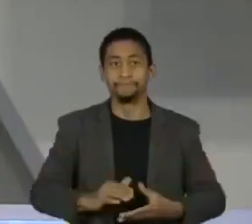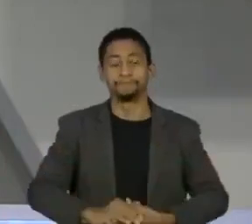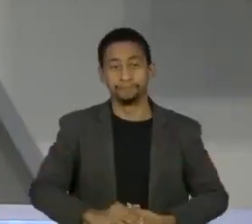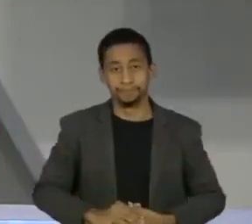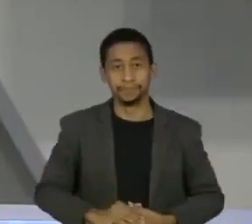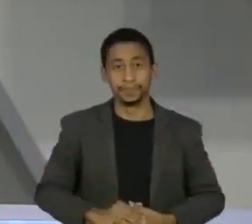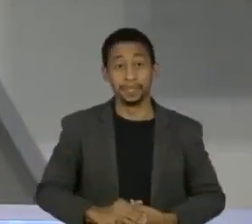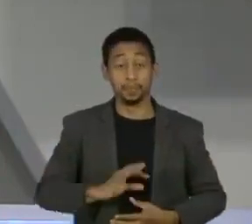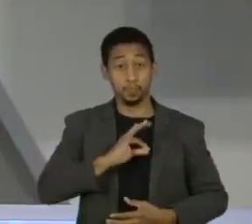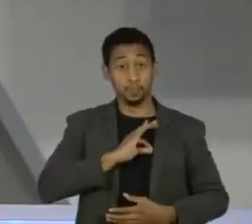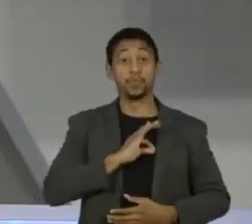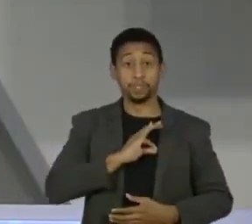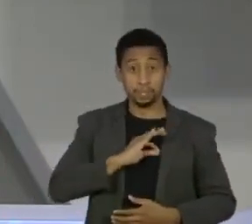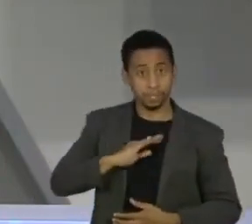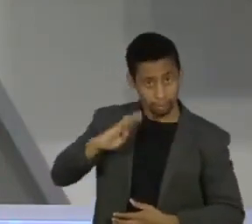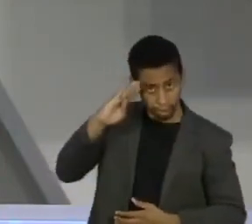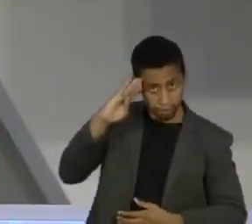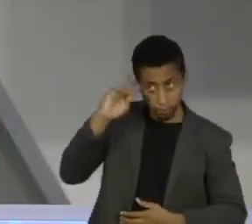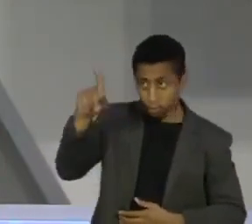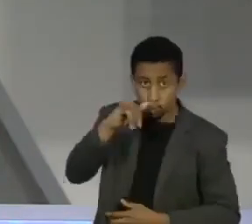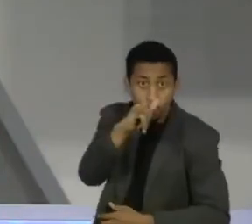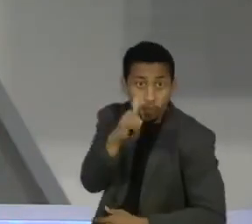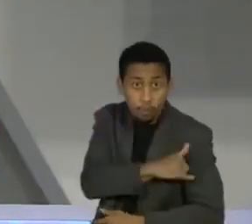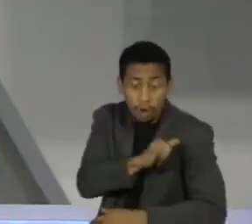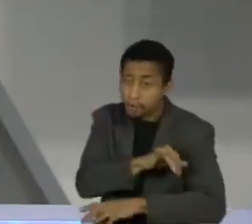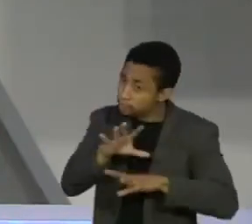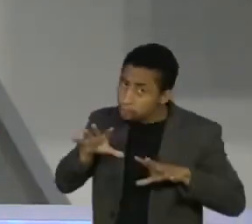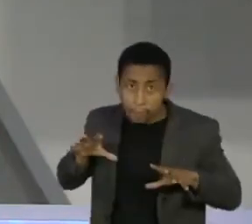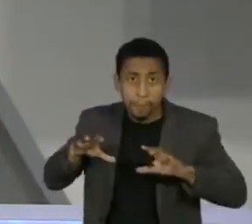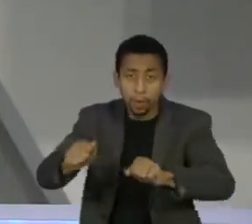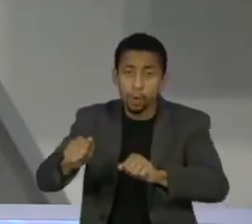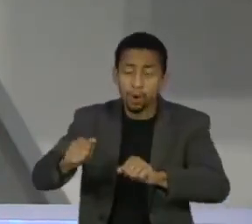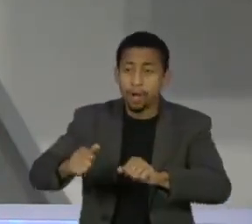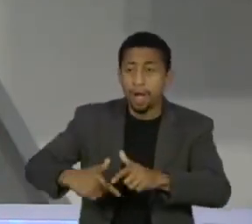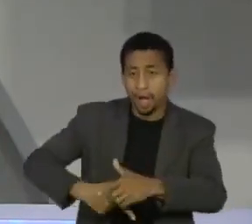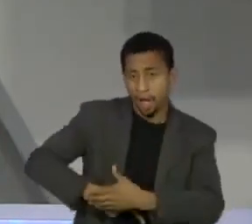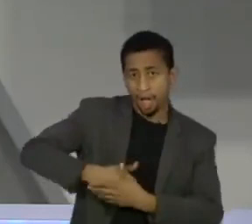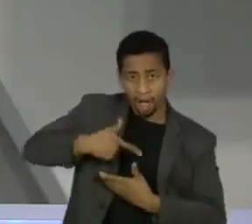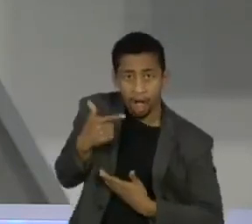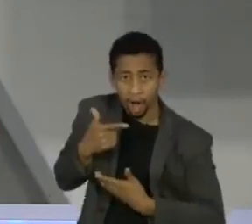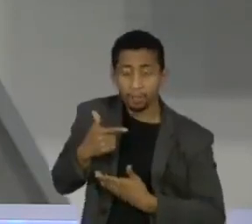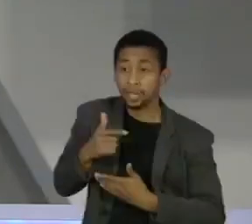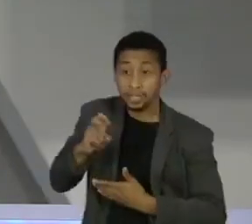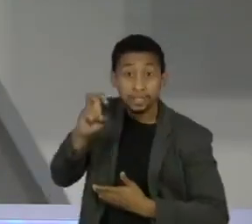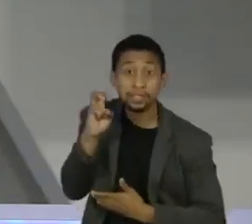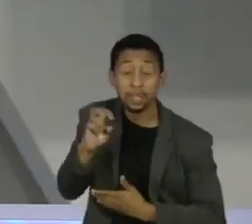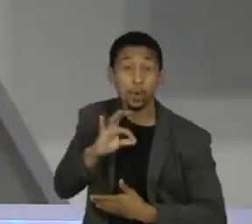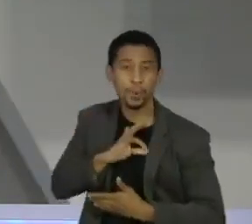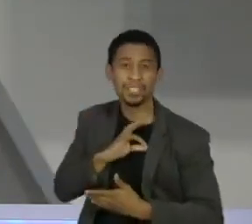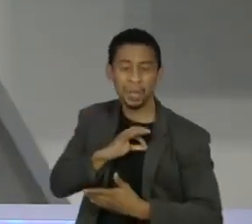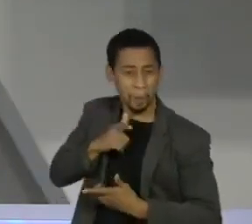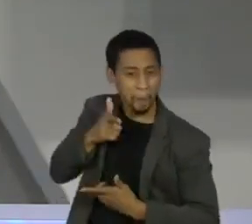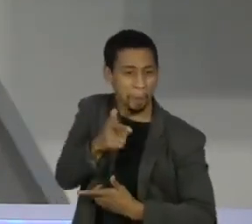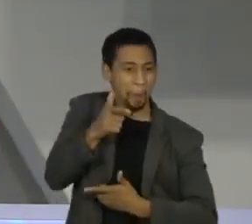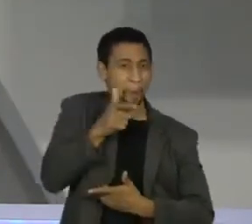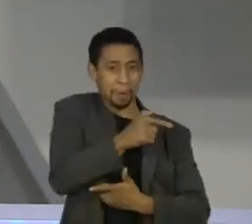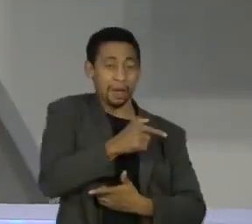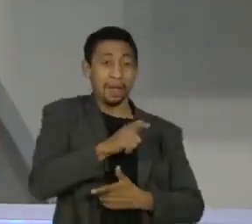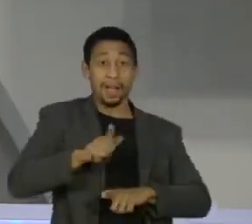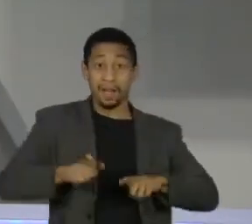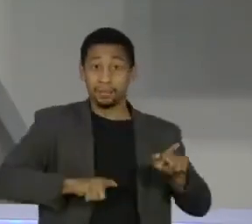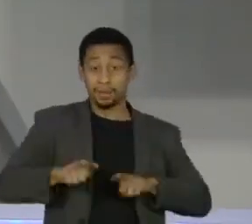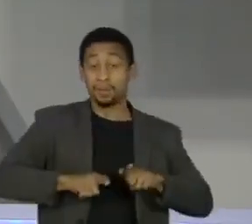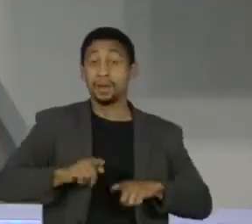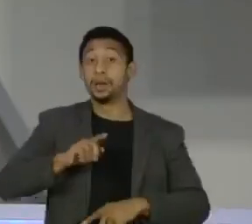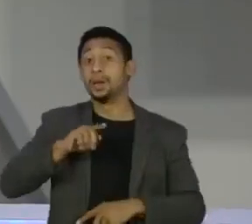e a polícia civil do Rio de Janeiro apreendeu as armas usadas pelos cinco policiais militares envolvidos na morte das primas Emily e